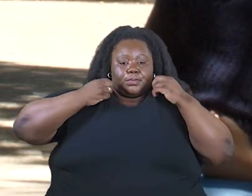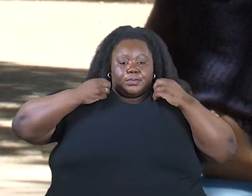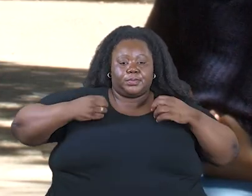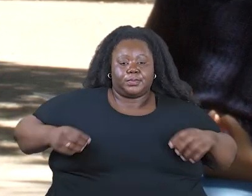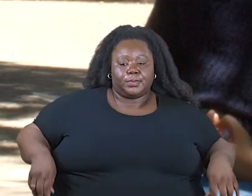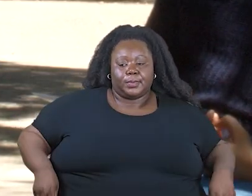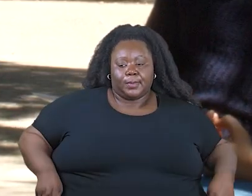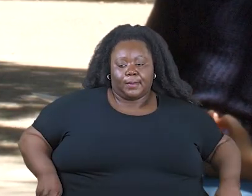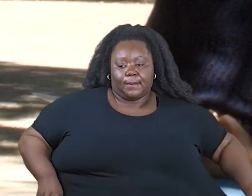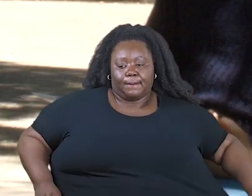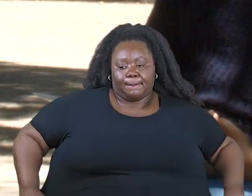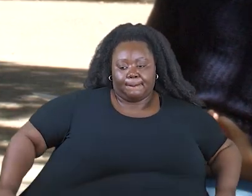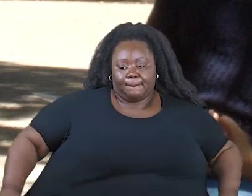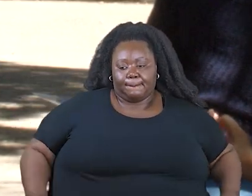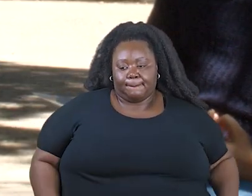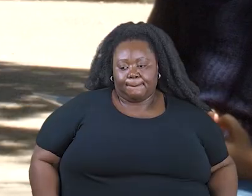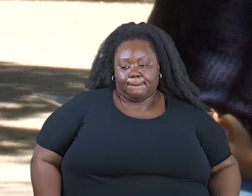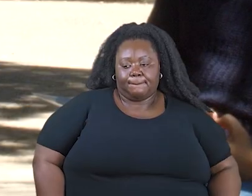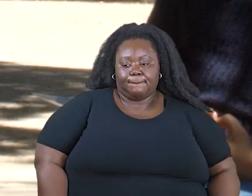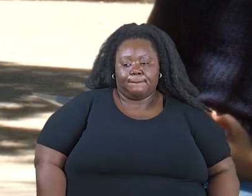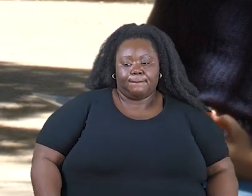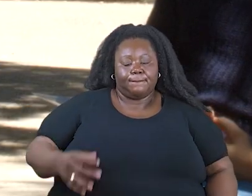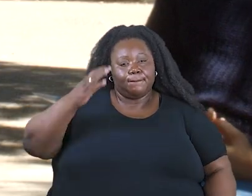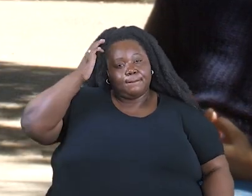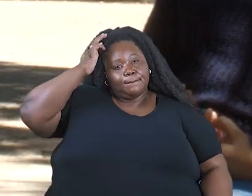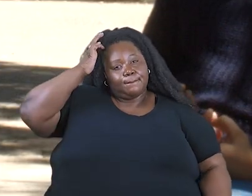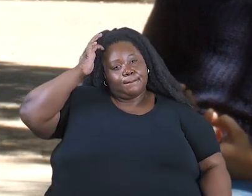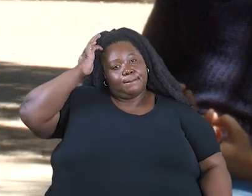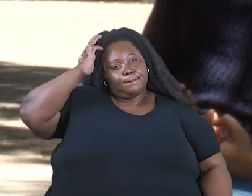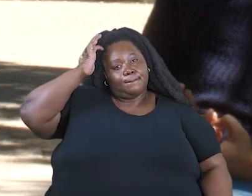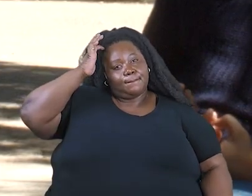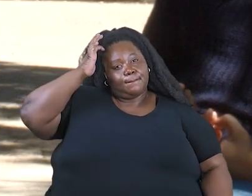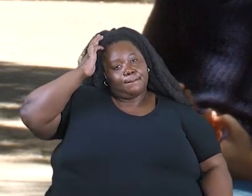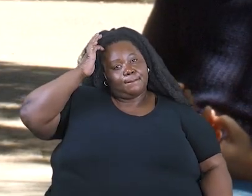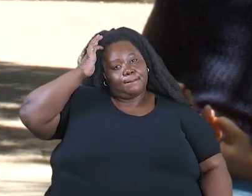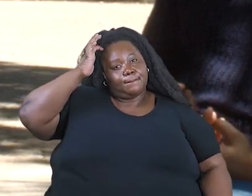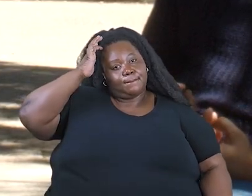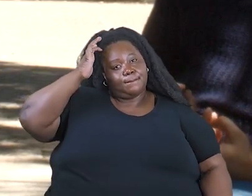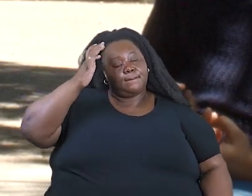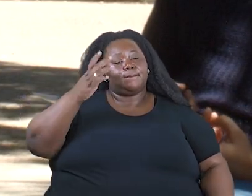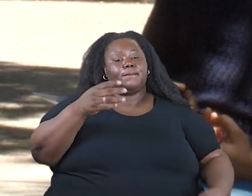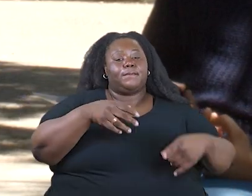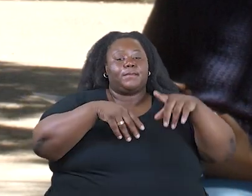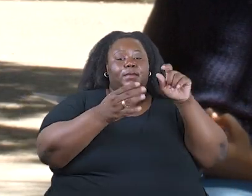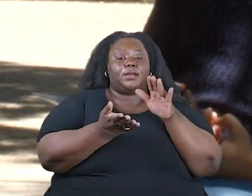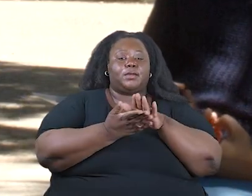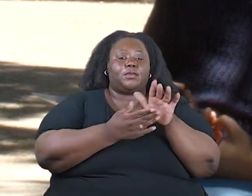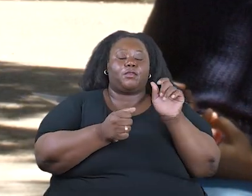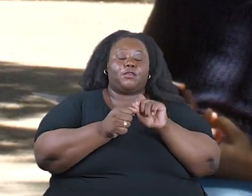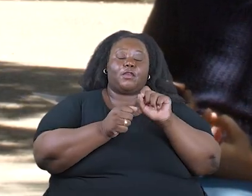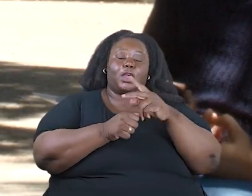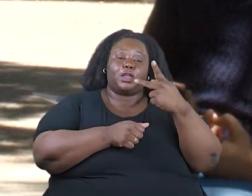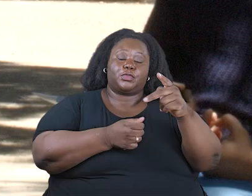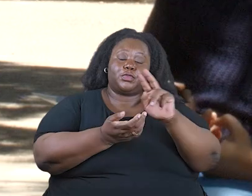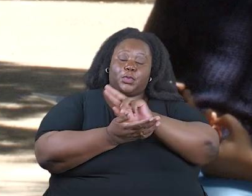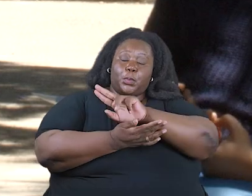ele chegou a publicar no jornal, não sei se foi o Jornal da Tarde, uma página dizendo assim, faça o seu próprio